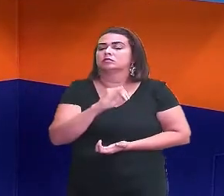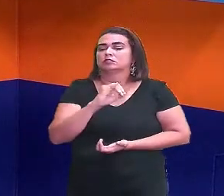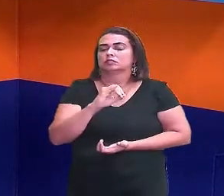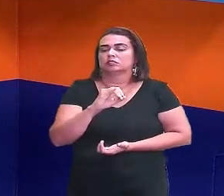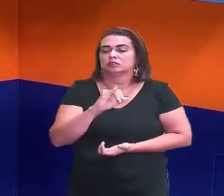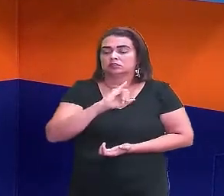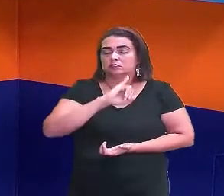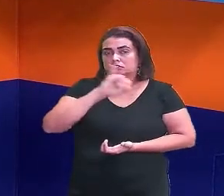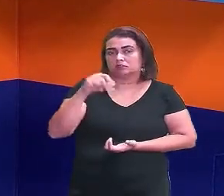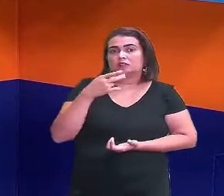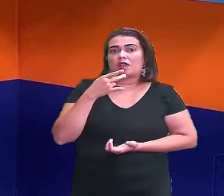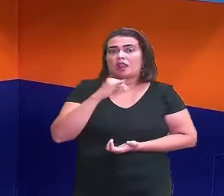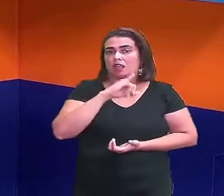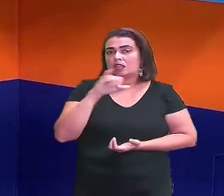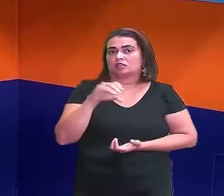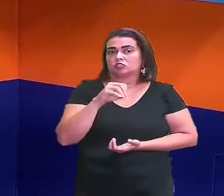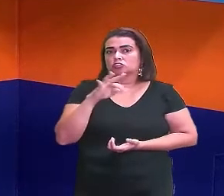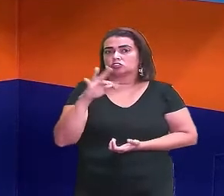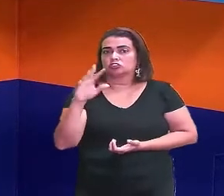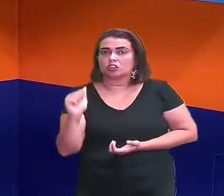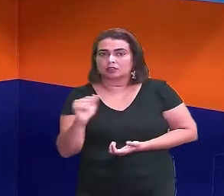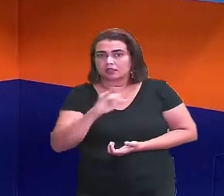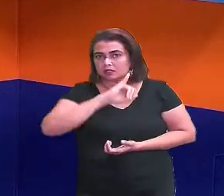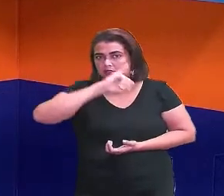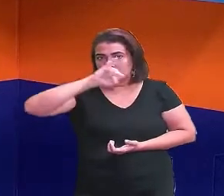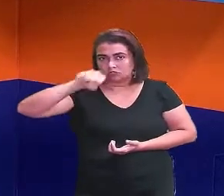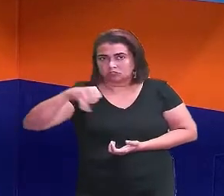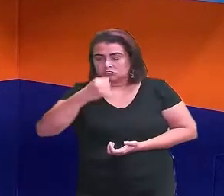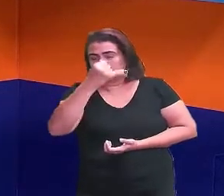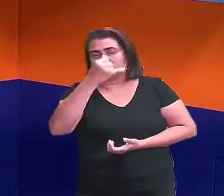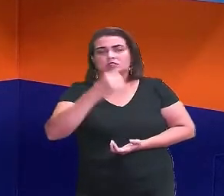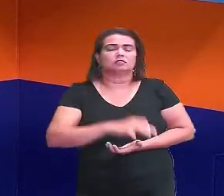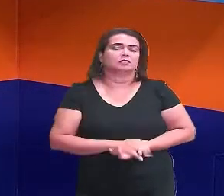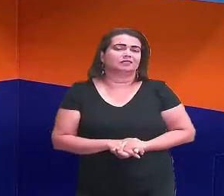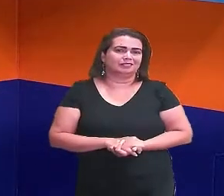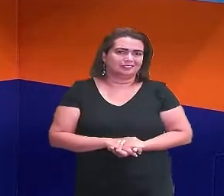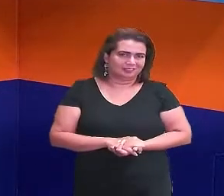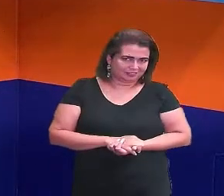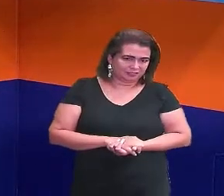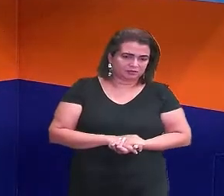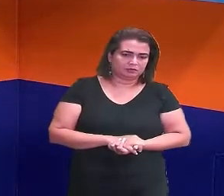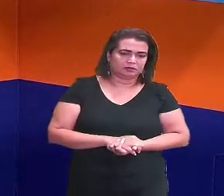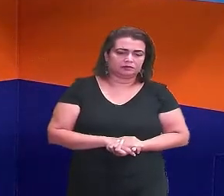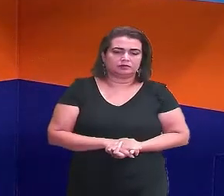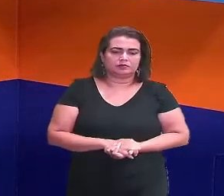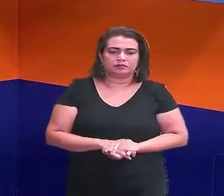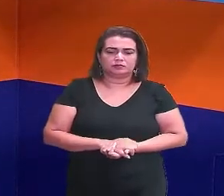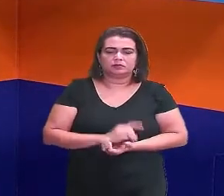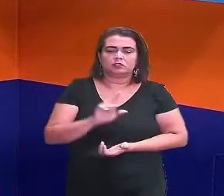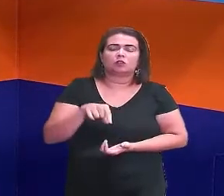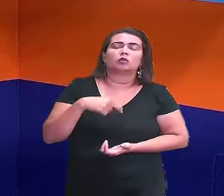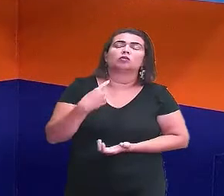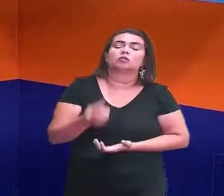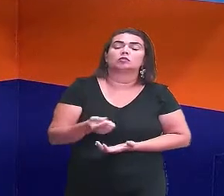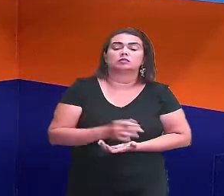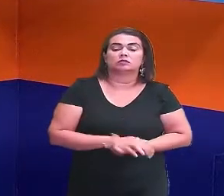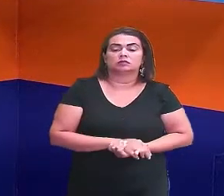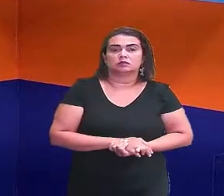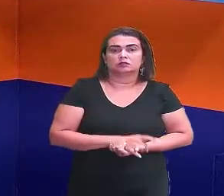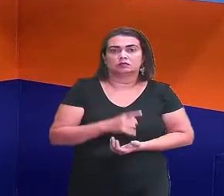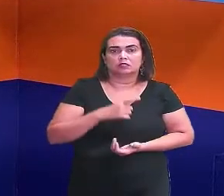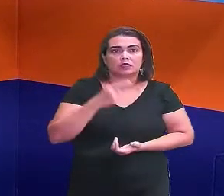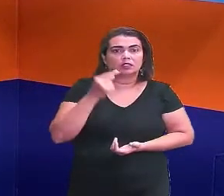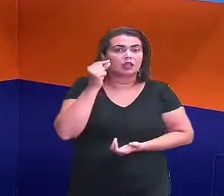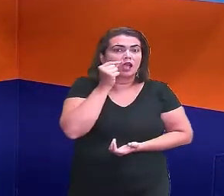J. Olha aqui, a letrinha J do jacaré, tá? Vamos ver outra. Temos aqui